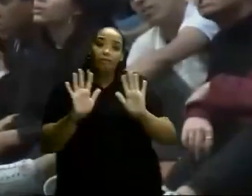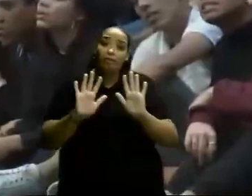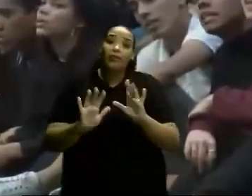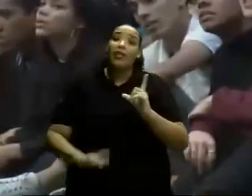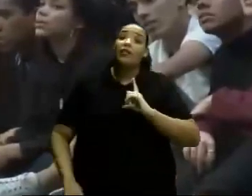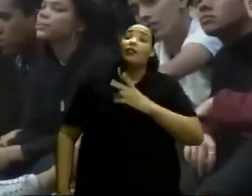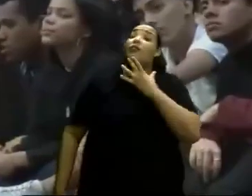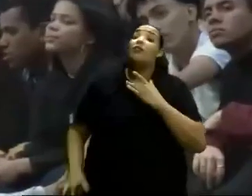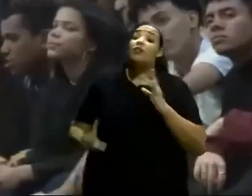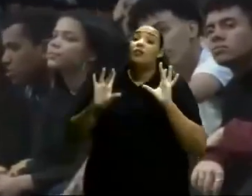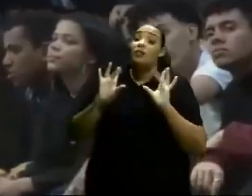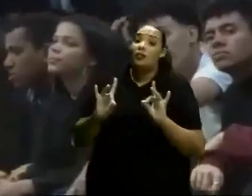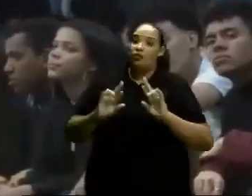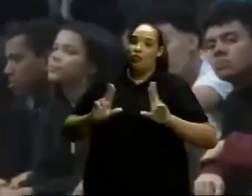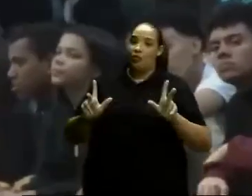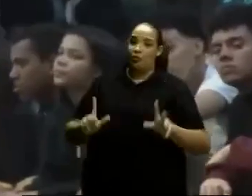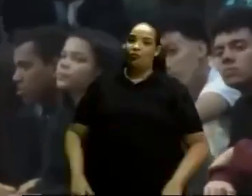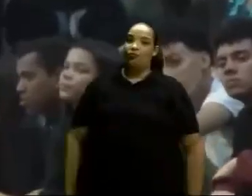Tenho sede.